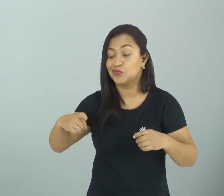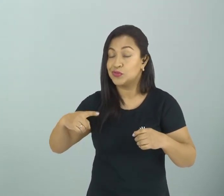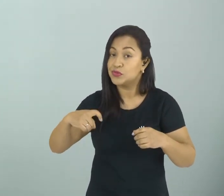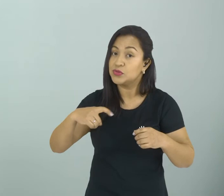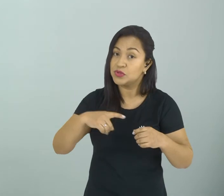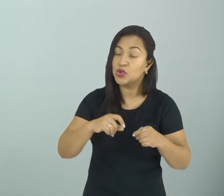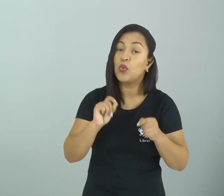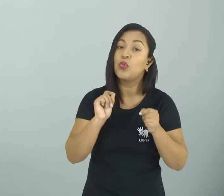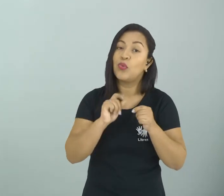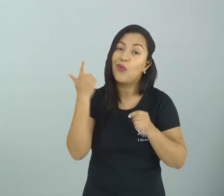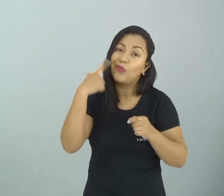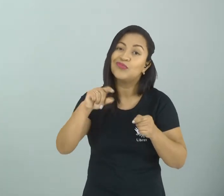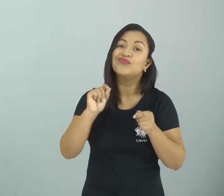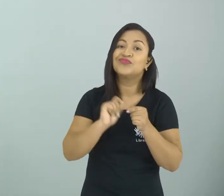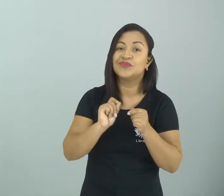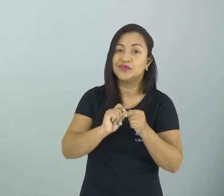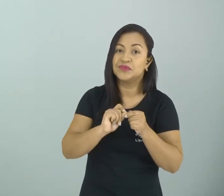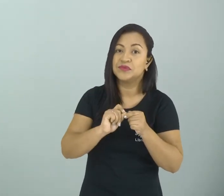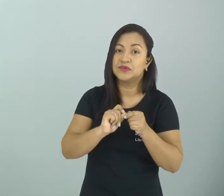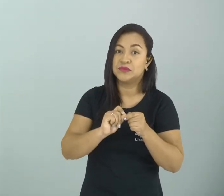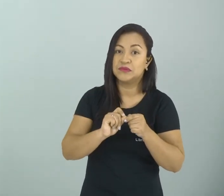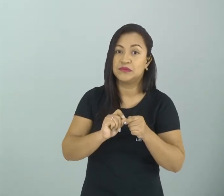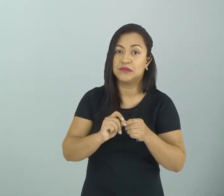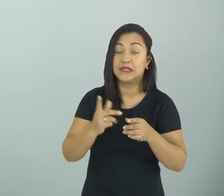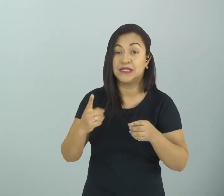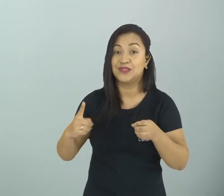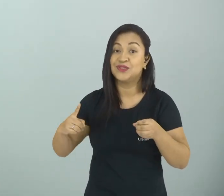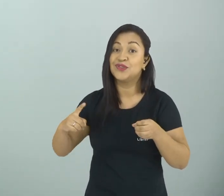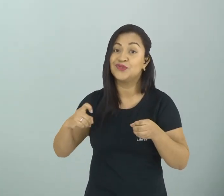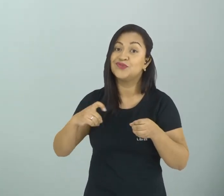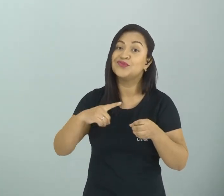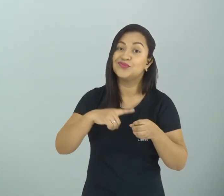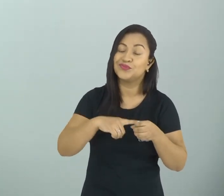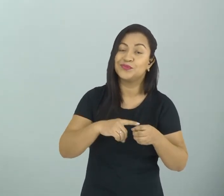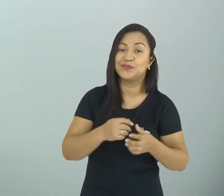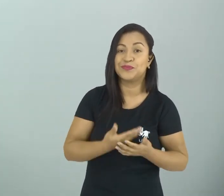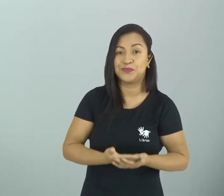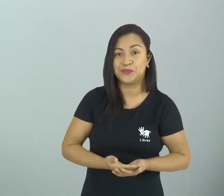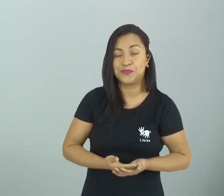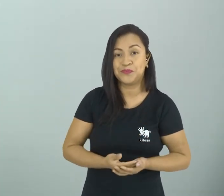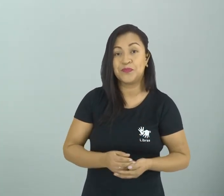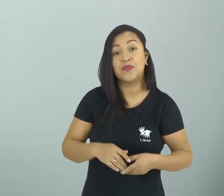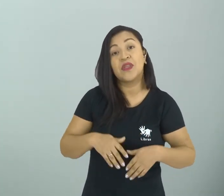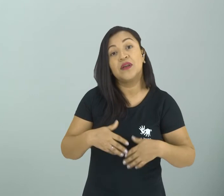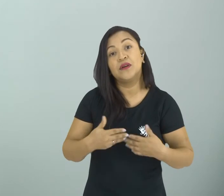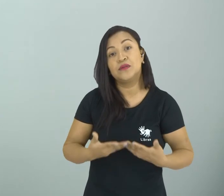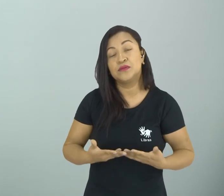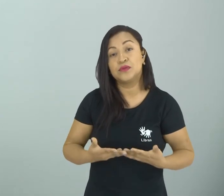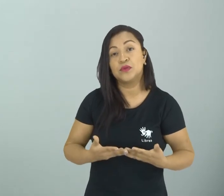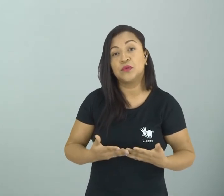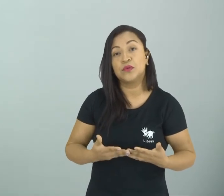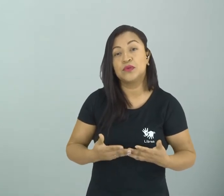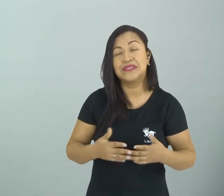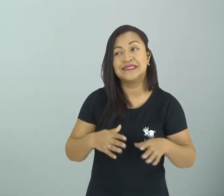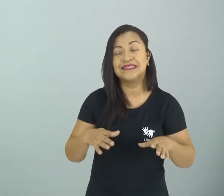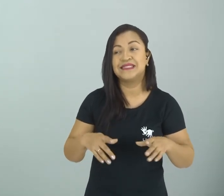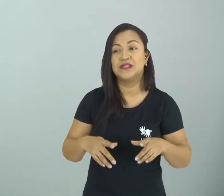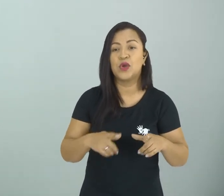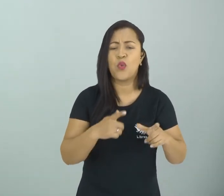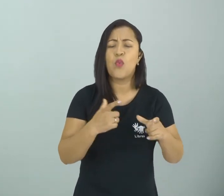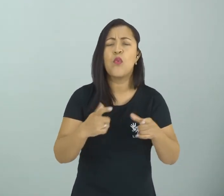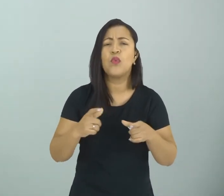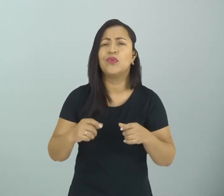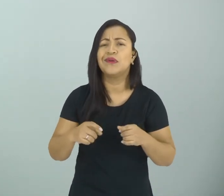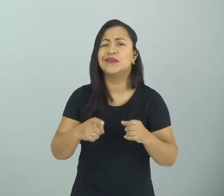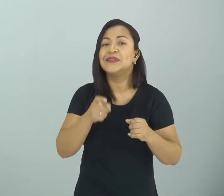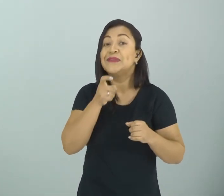ser produzidos e eles possam ter a sua viabilidade. Quando o ambiente está muito